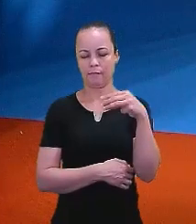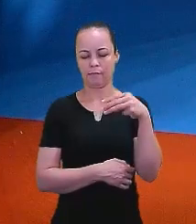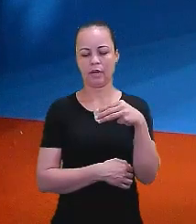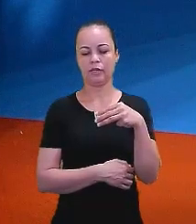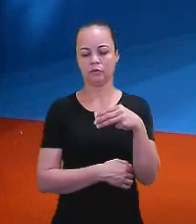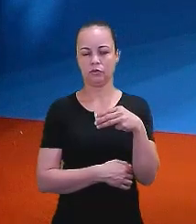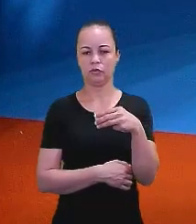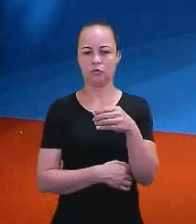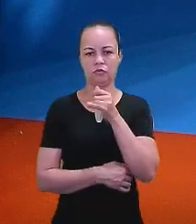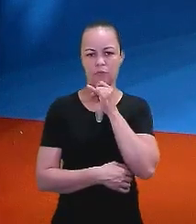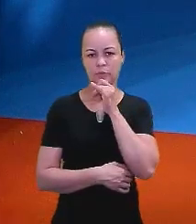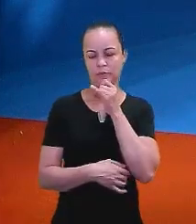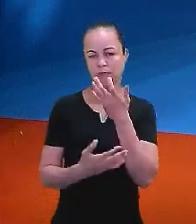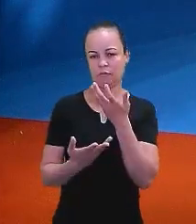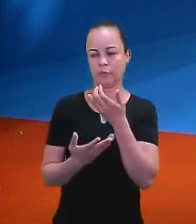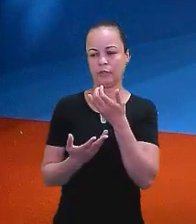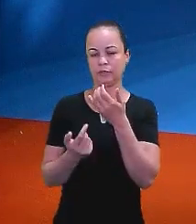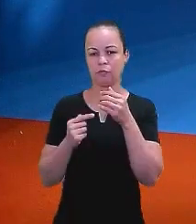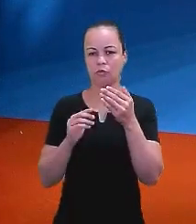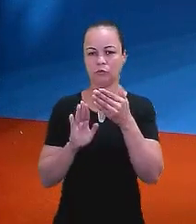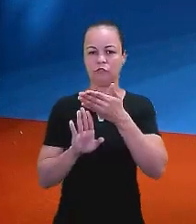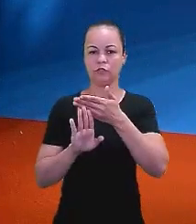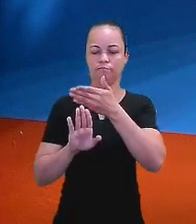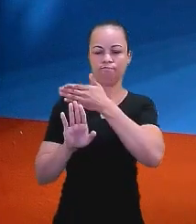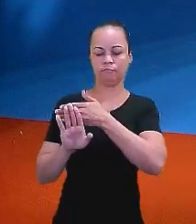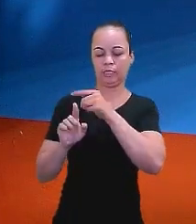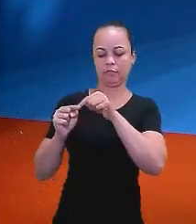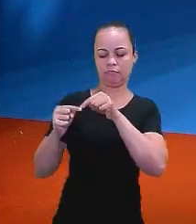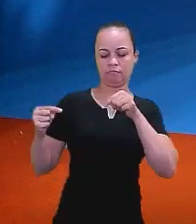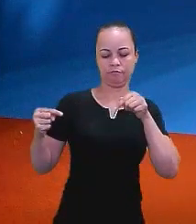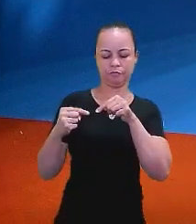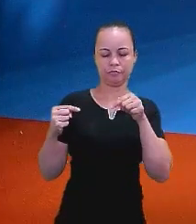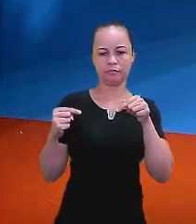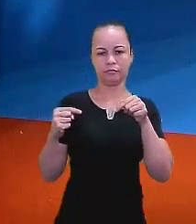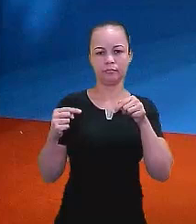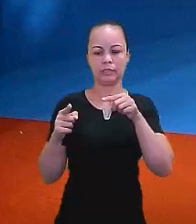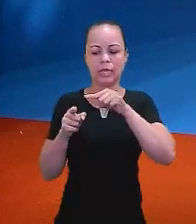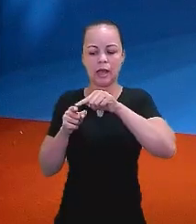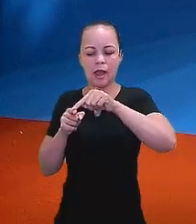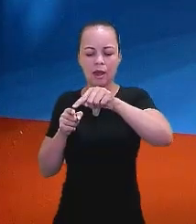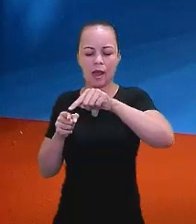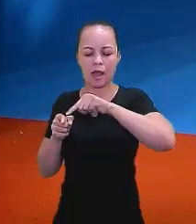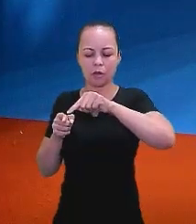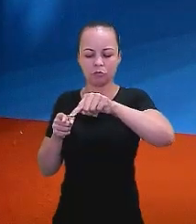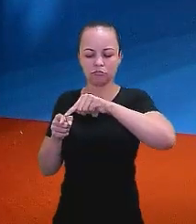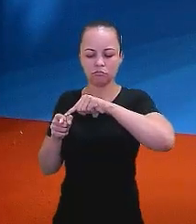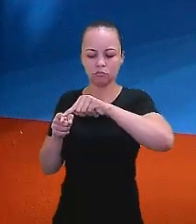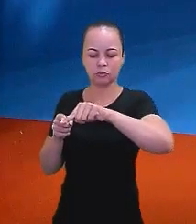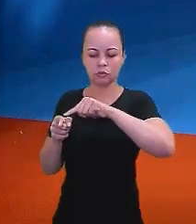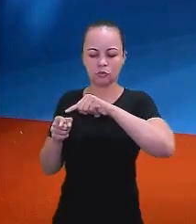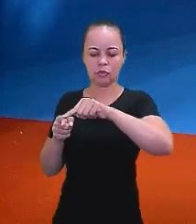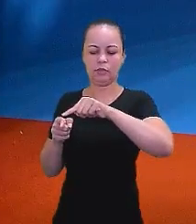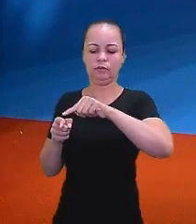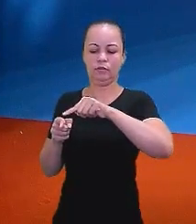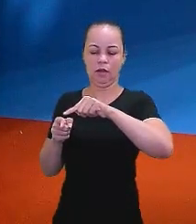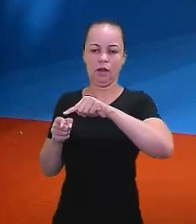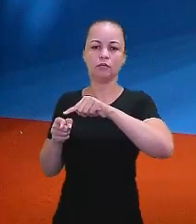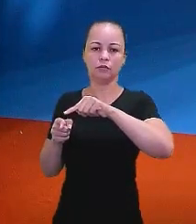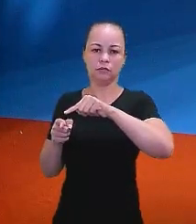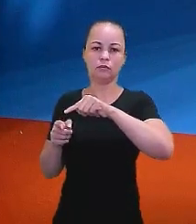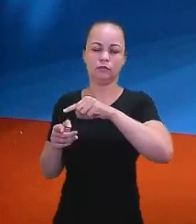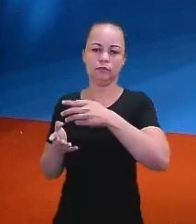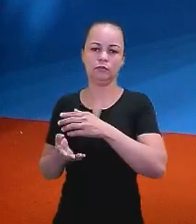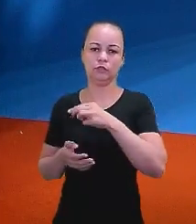de trás, a largura seria esse lado aqui, vamos supor, 22